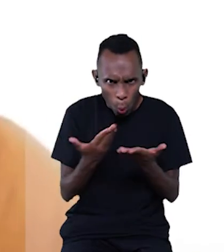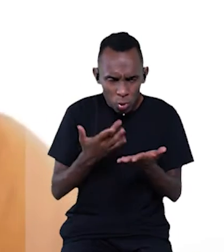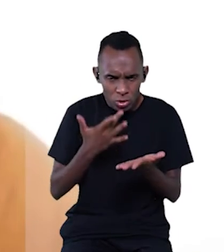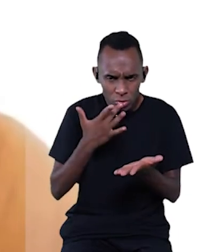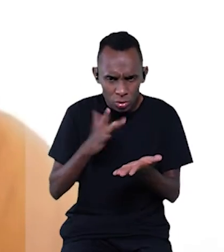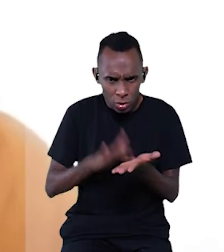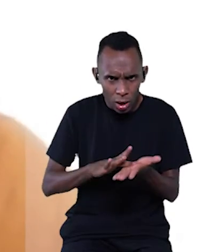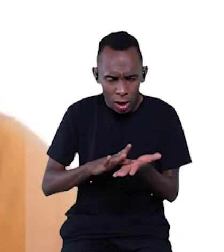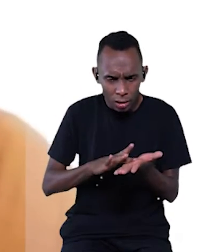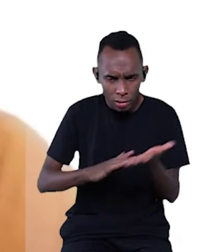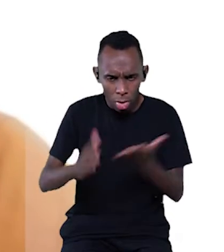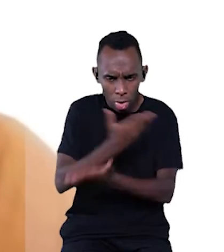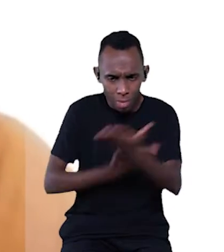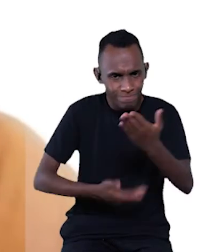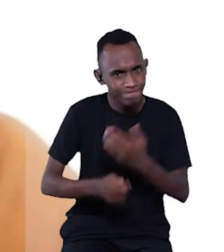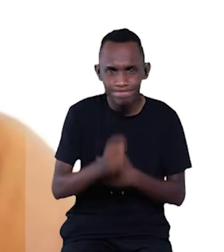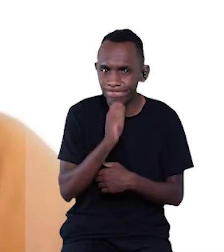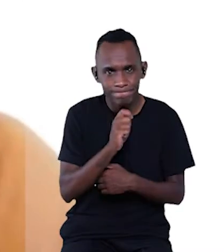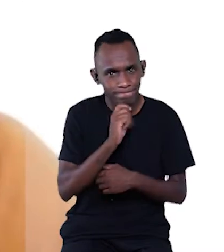mas foi ali que tudo começou.